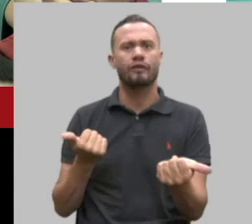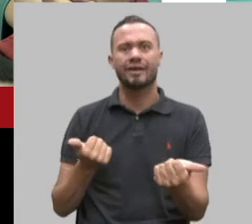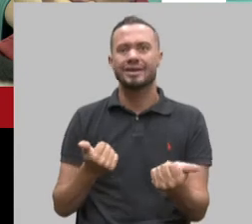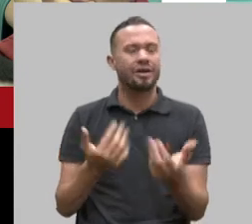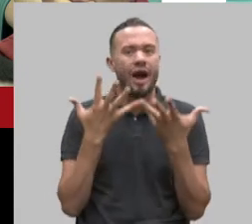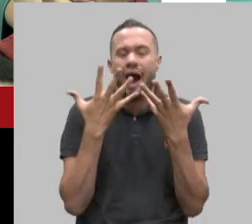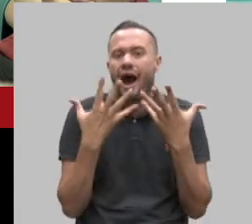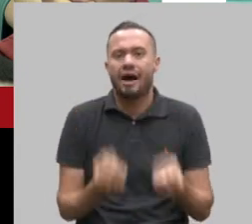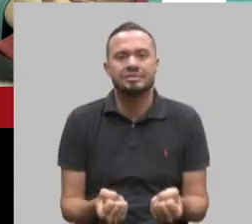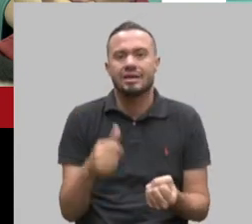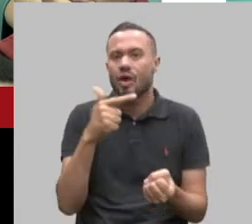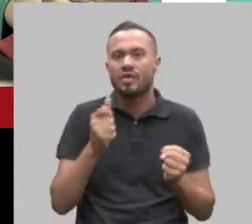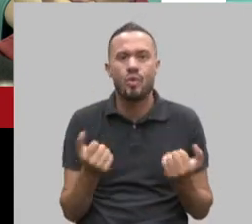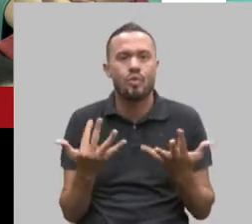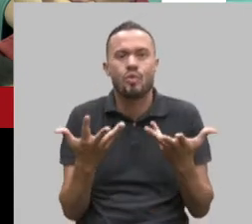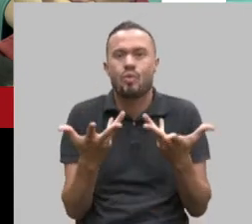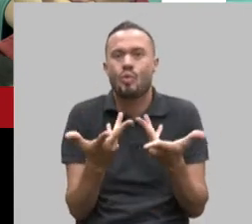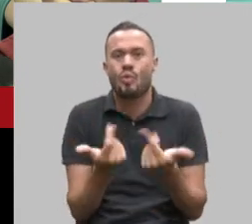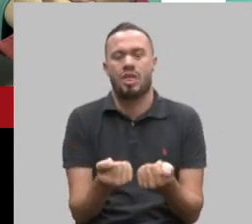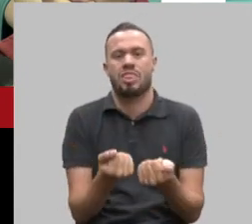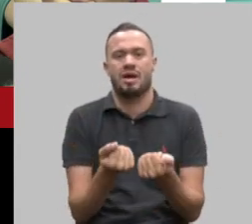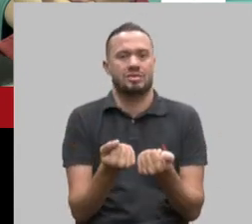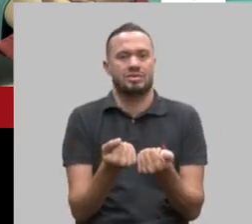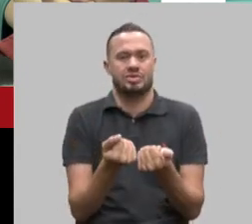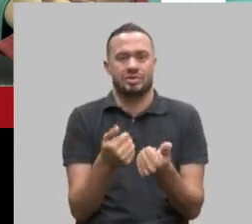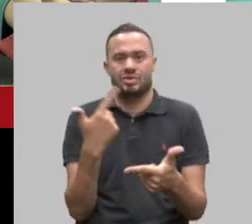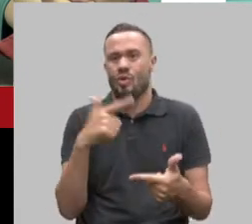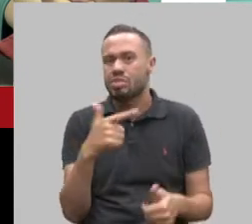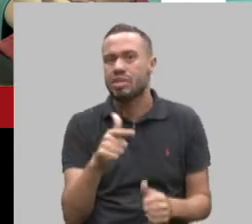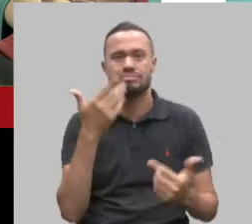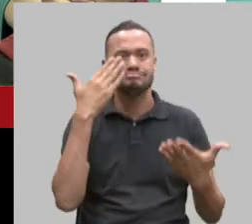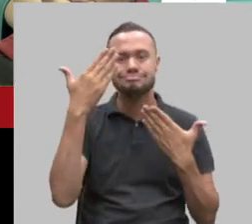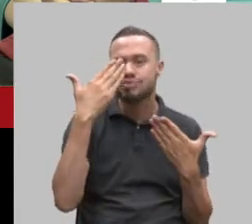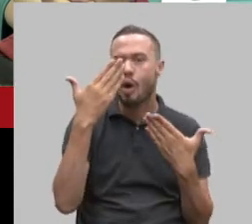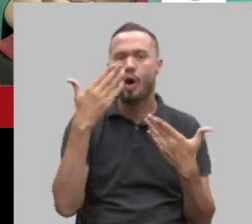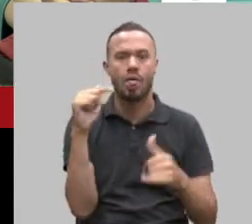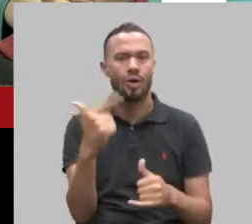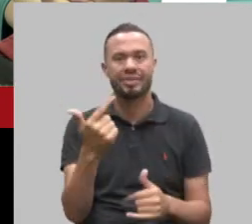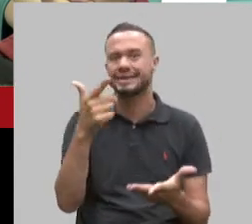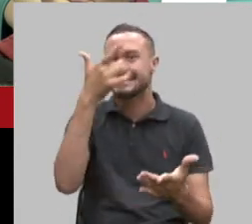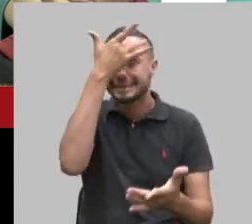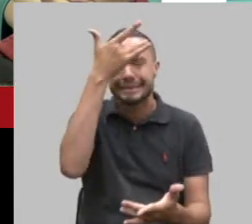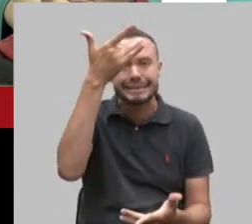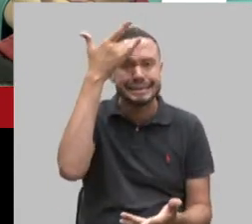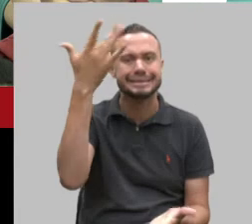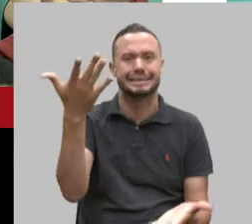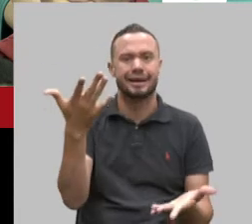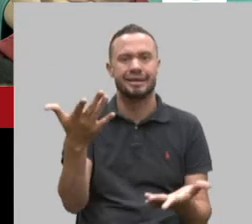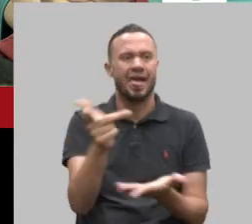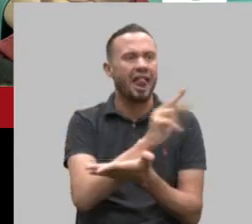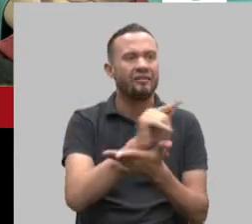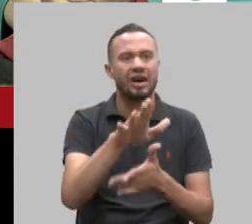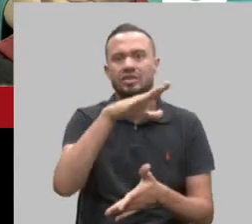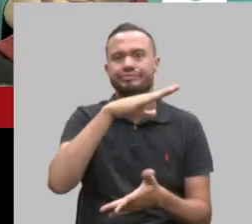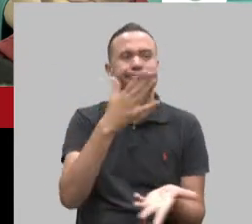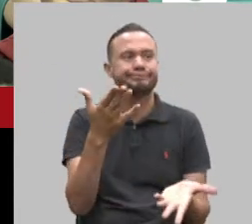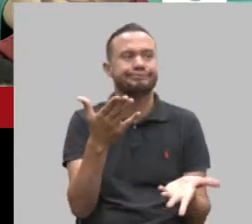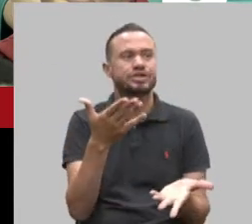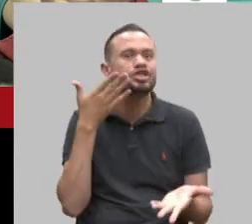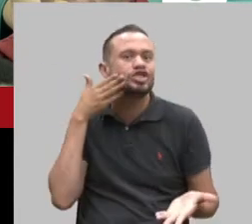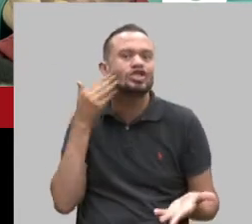qualidade que tem o nosso sistema com a falta de psicólogos com a saúde mental quantos jovens vão ter que se matar vão se